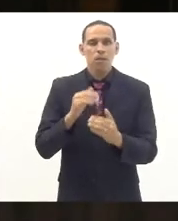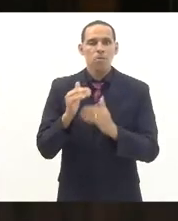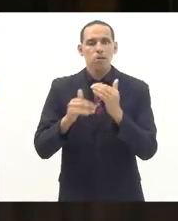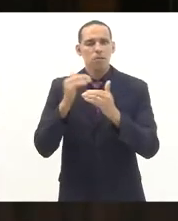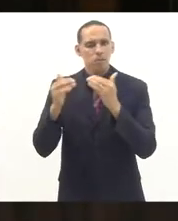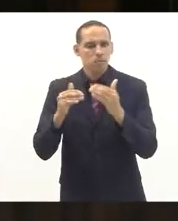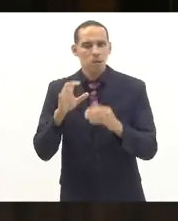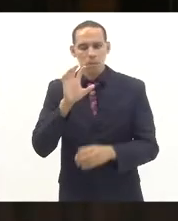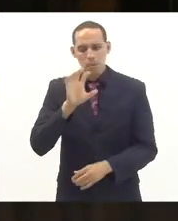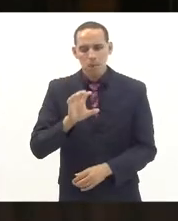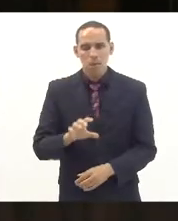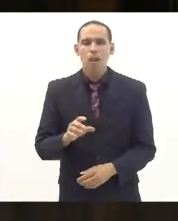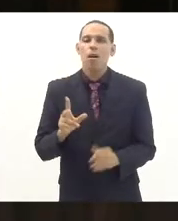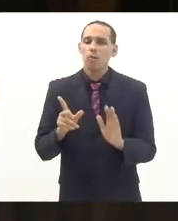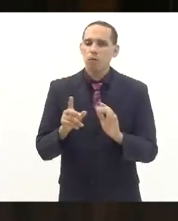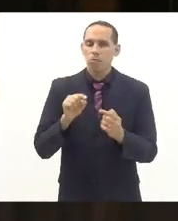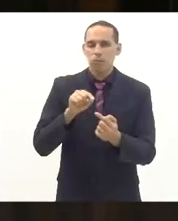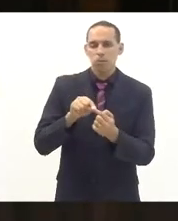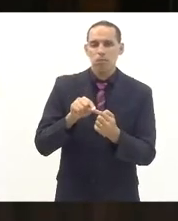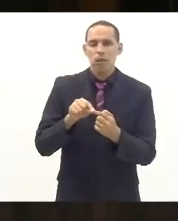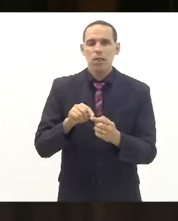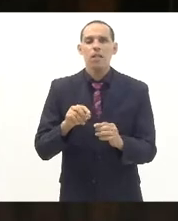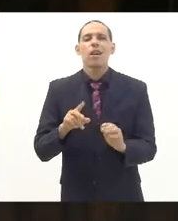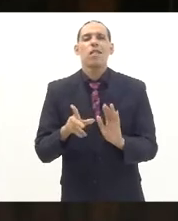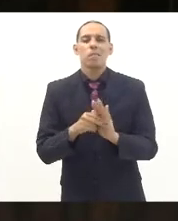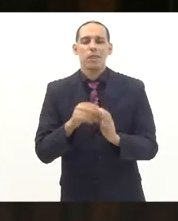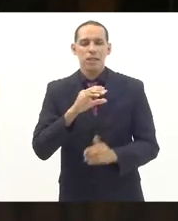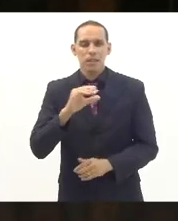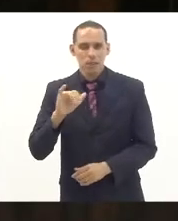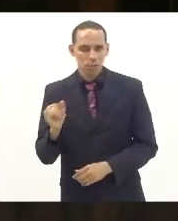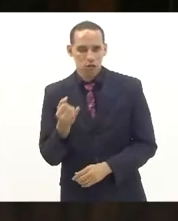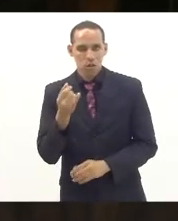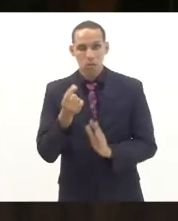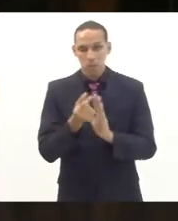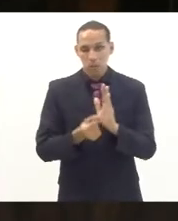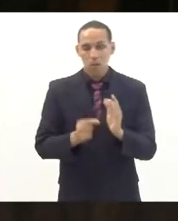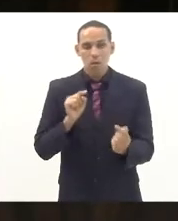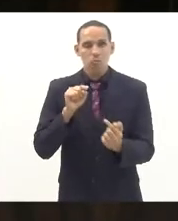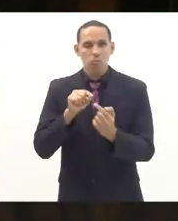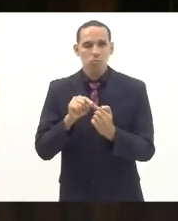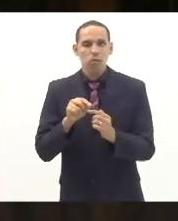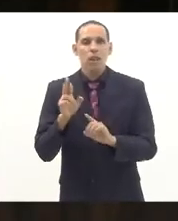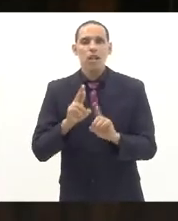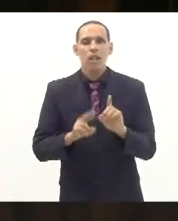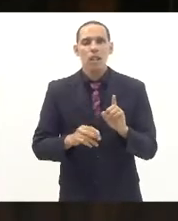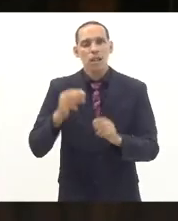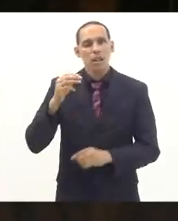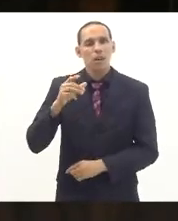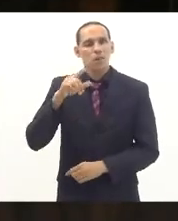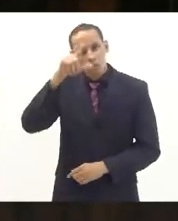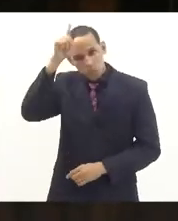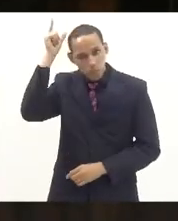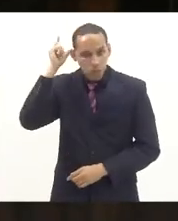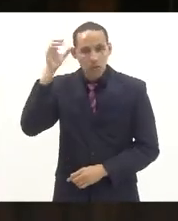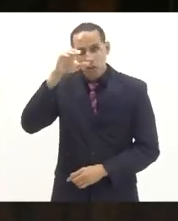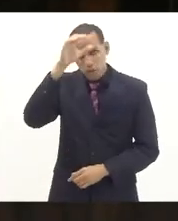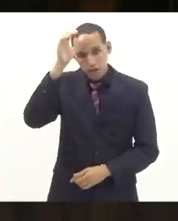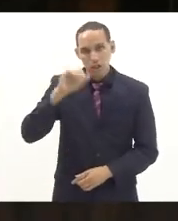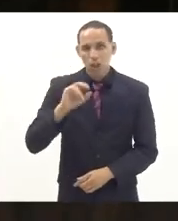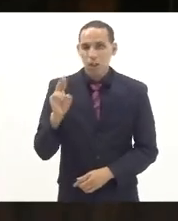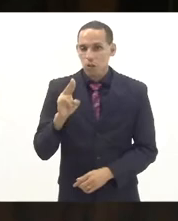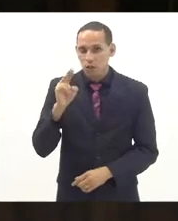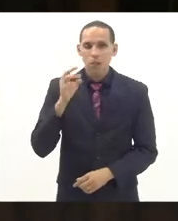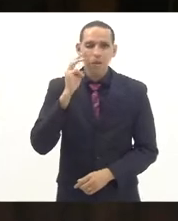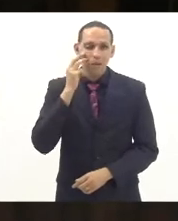favorável com as emendas da ccj e de orçamento favorável relator Deputado Luiz Paulo Roberto Carneiro tia Ju e Luiz